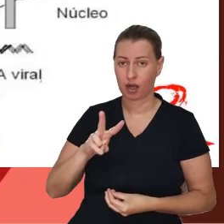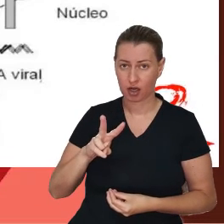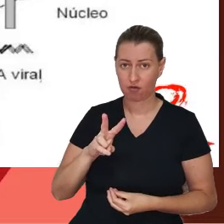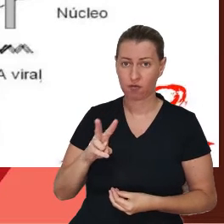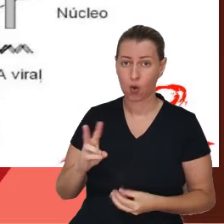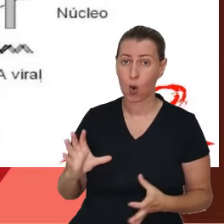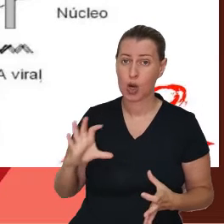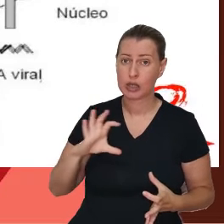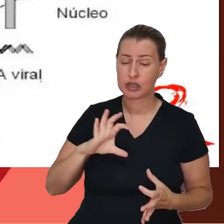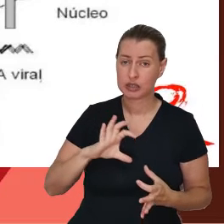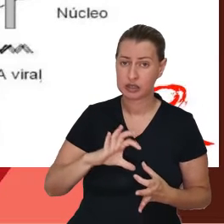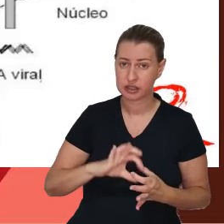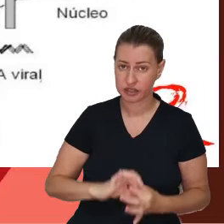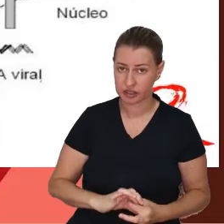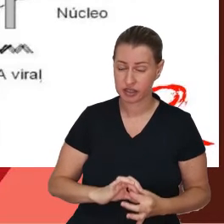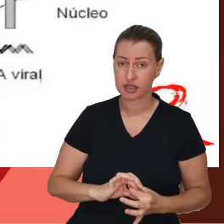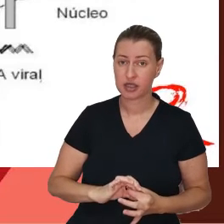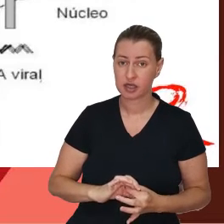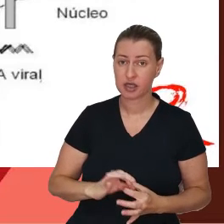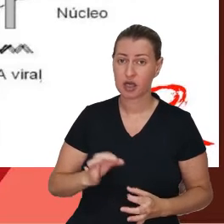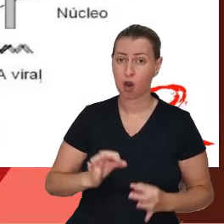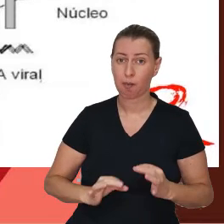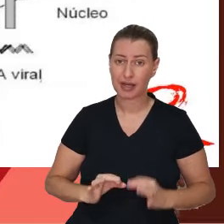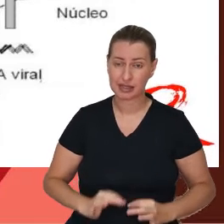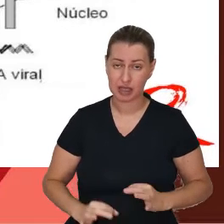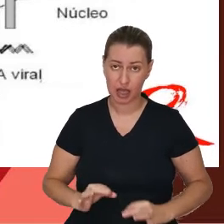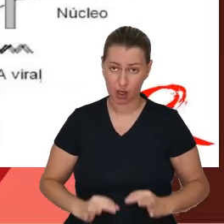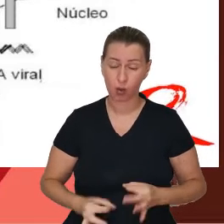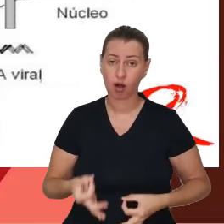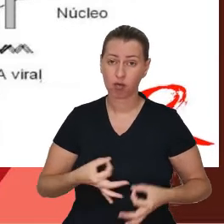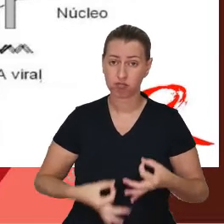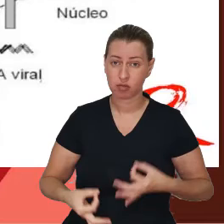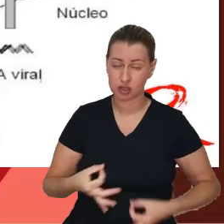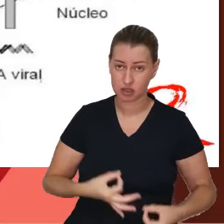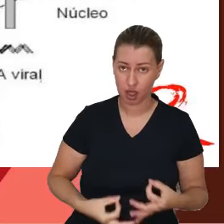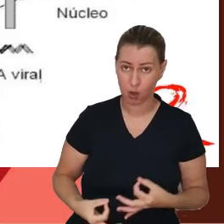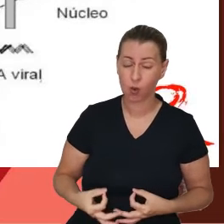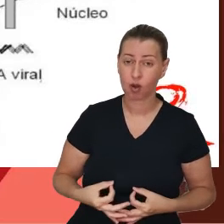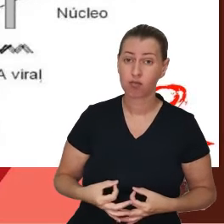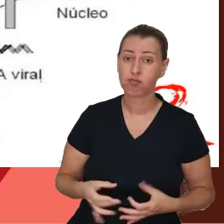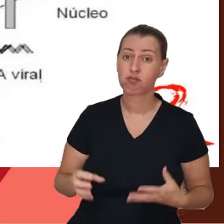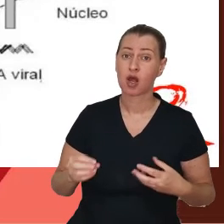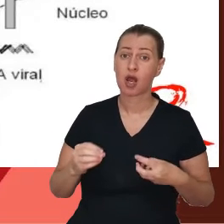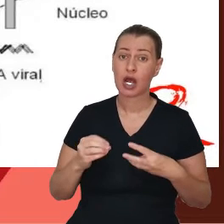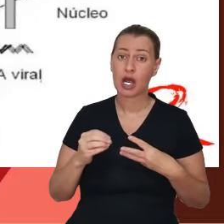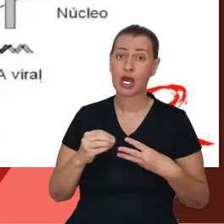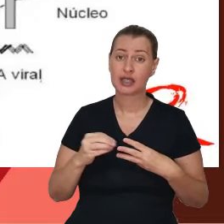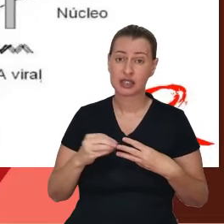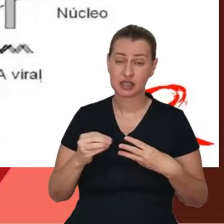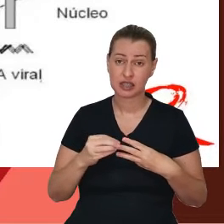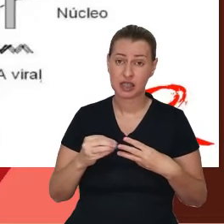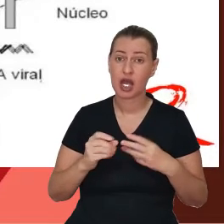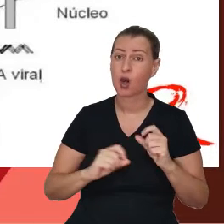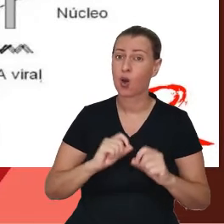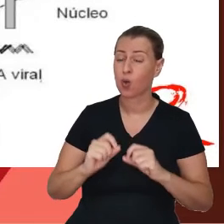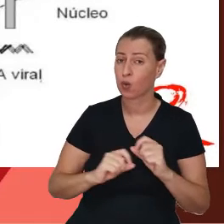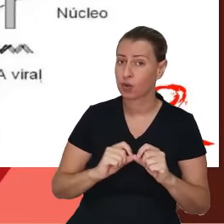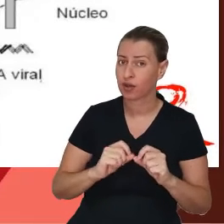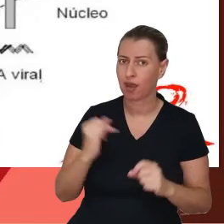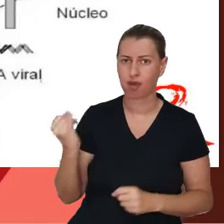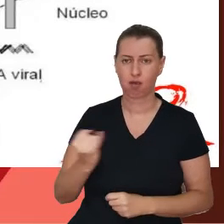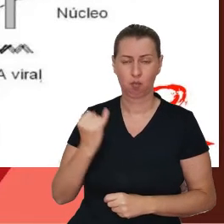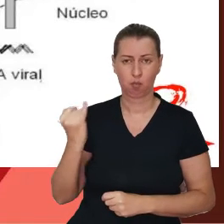liga ao receptor de um linfócito TCD4, né? O linfócito TCD4 é uma célula